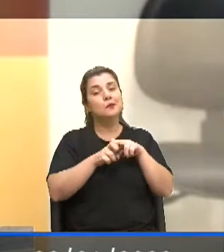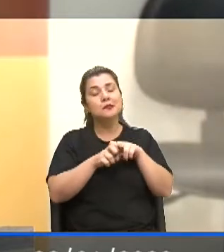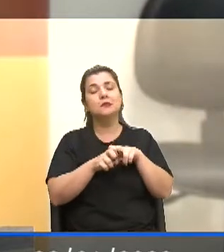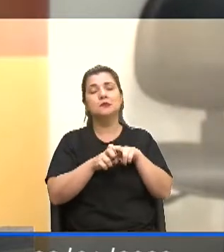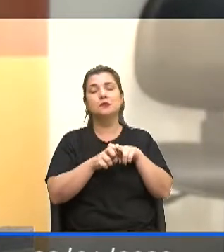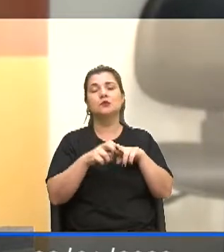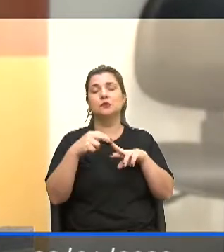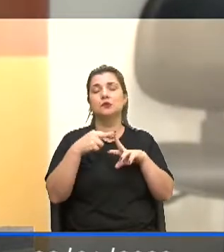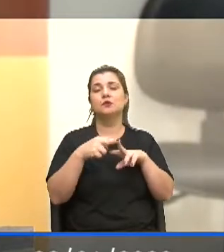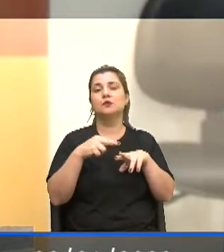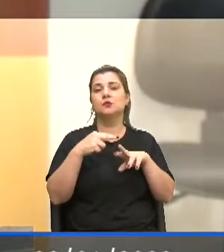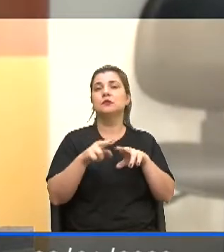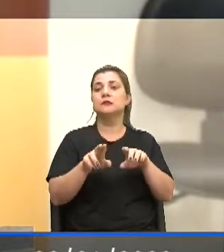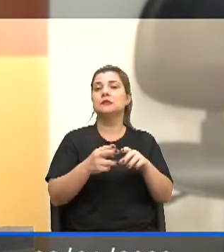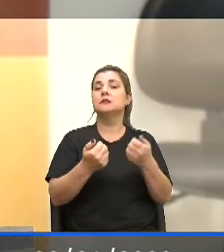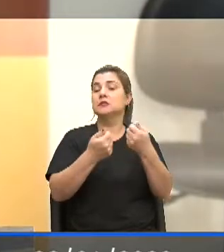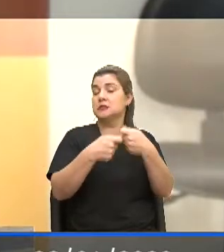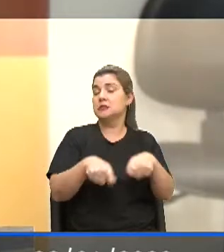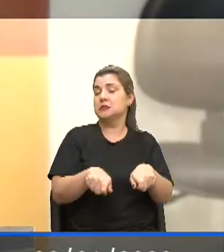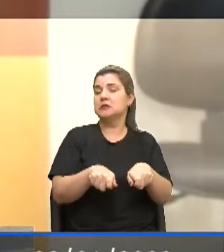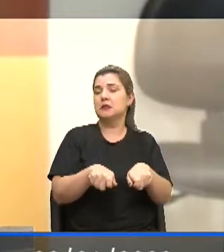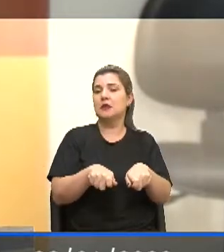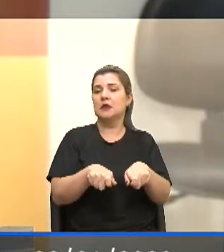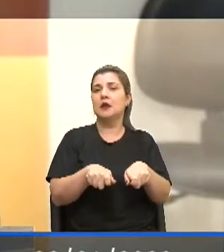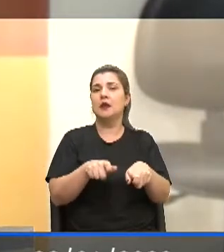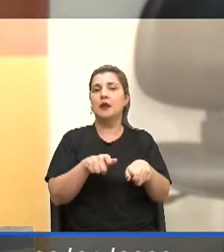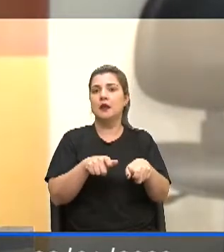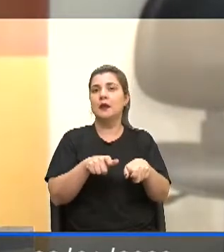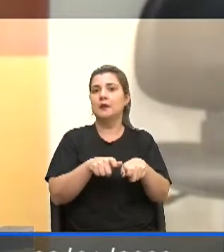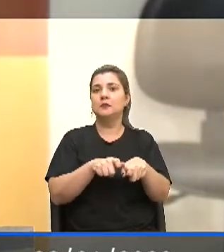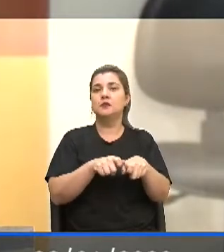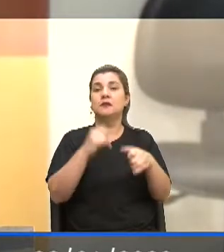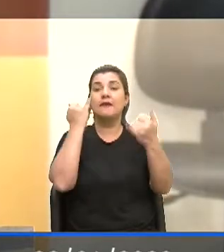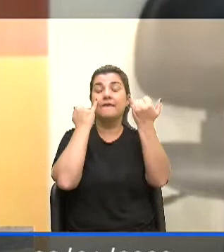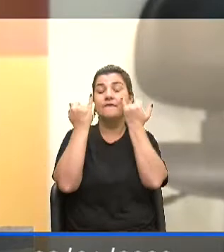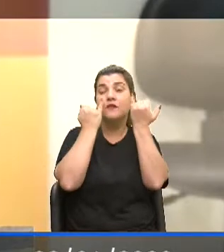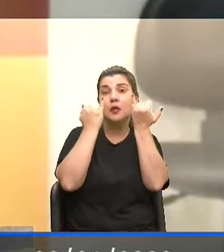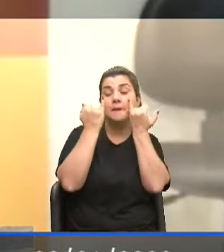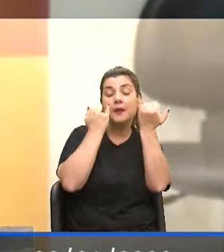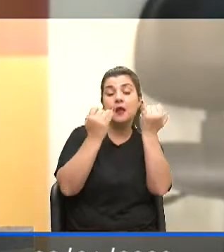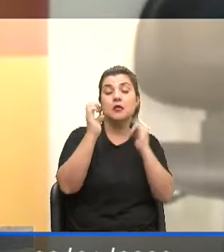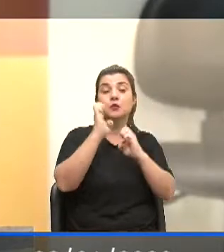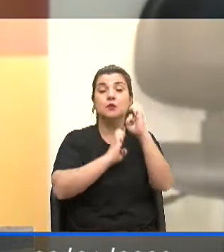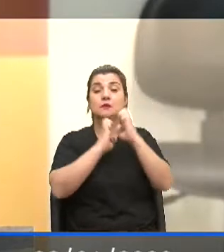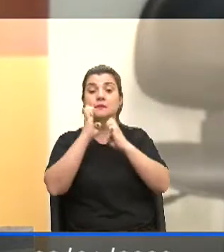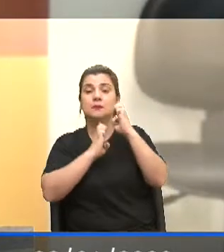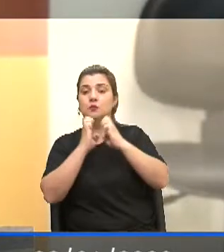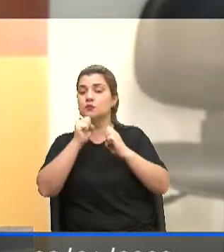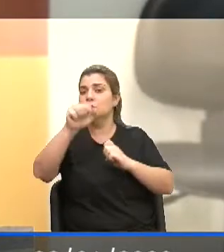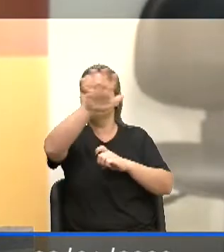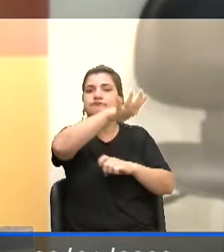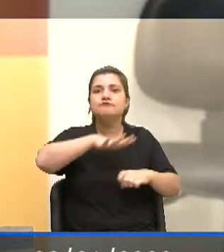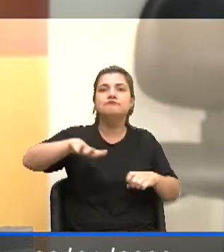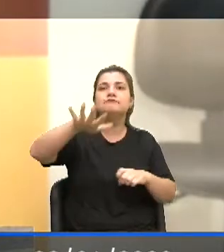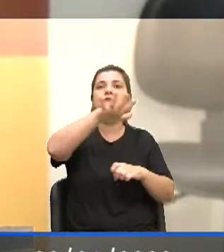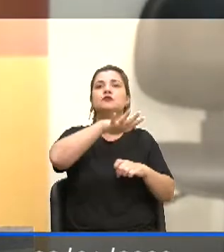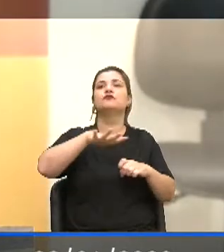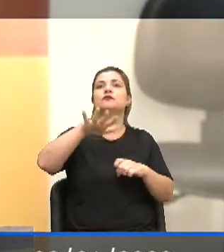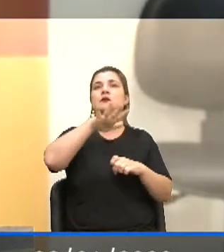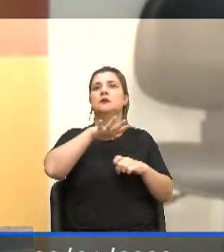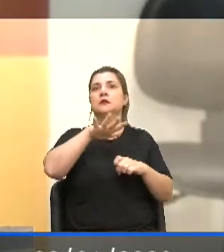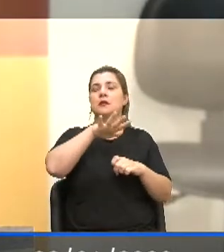minuta, orientando as indústrias, de um modo geral, a adoção